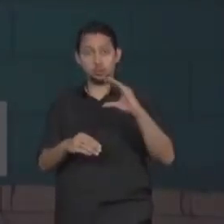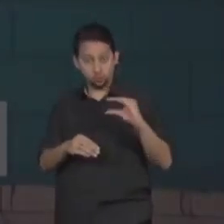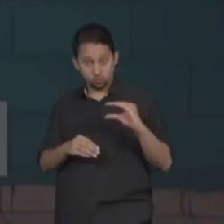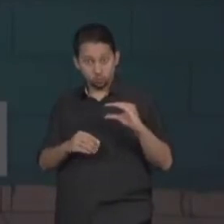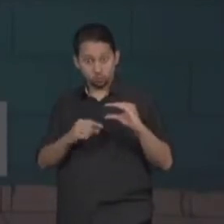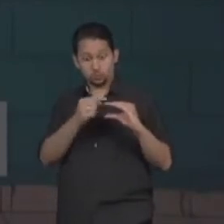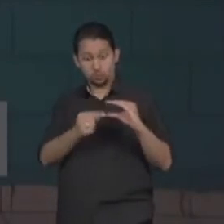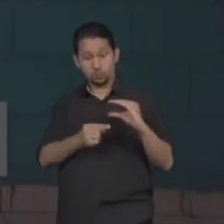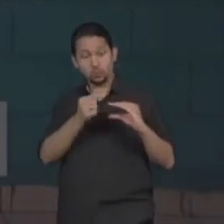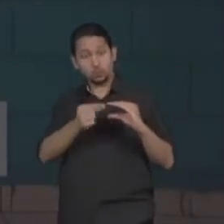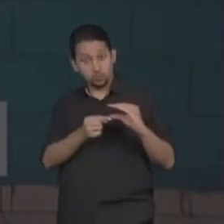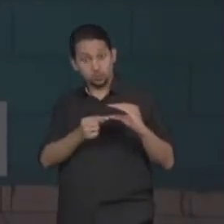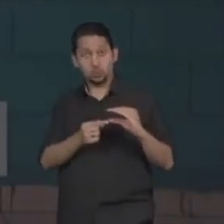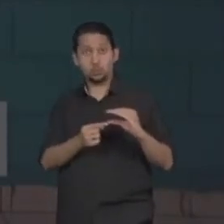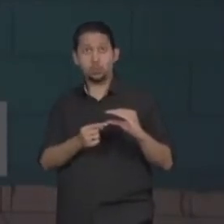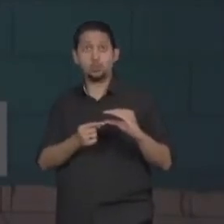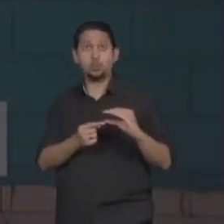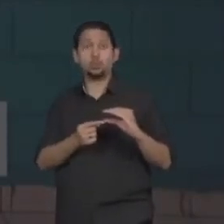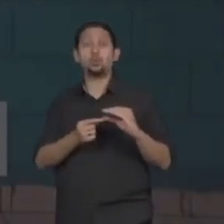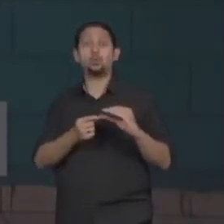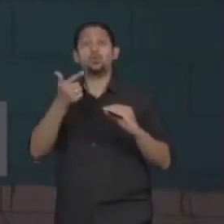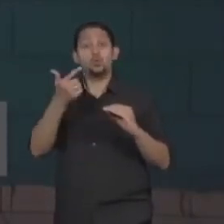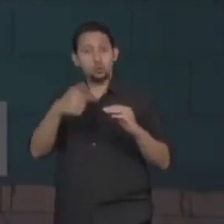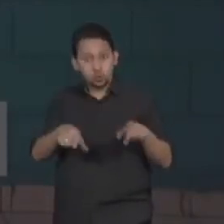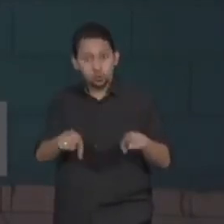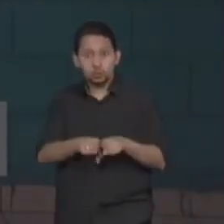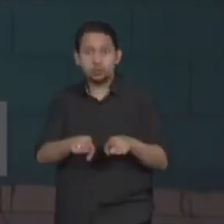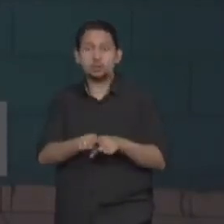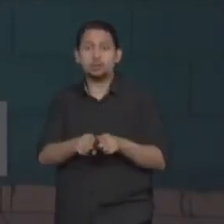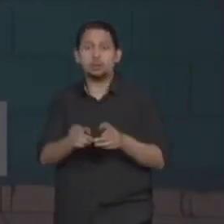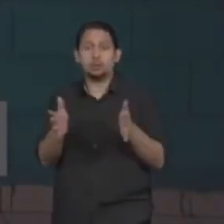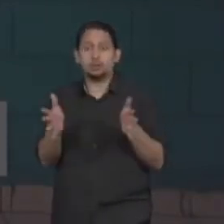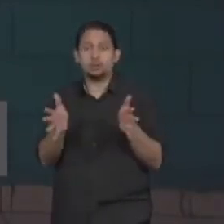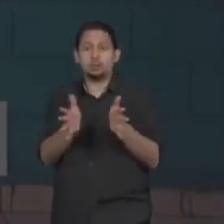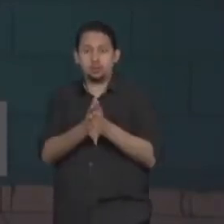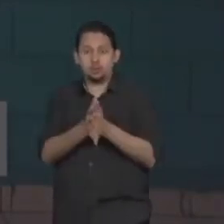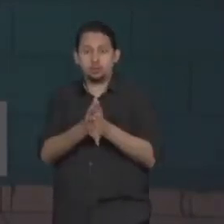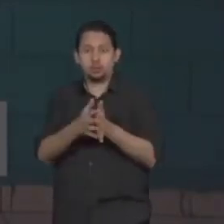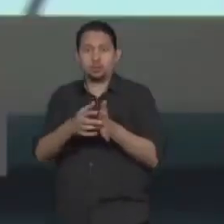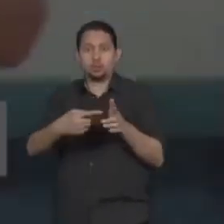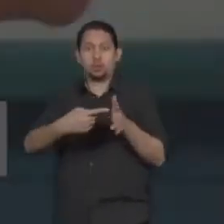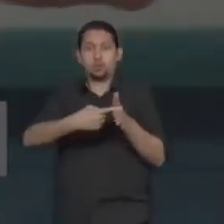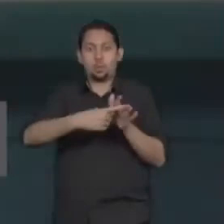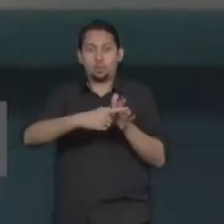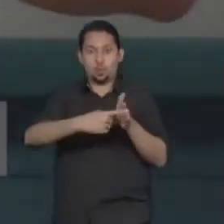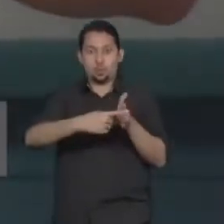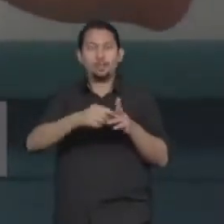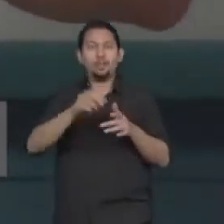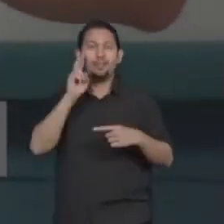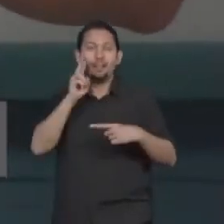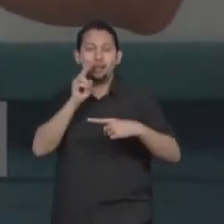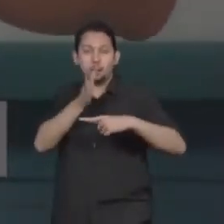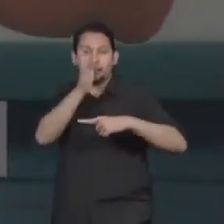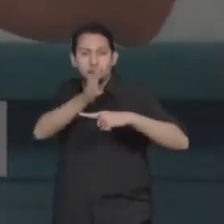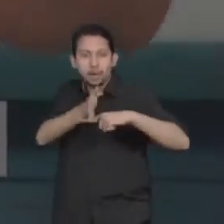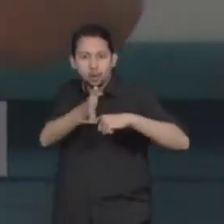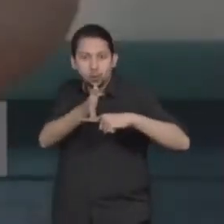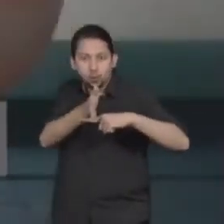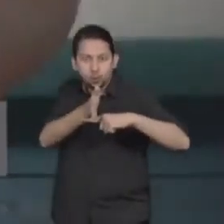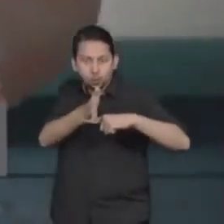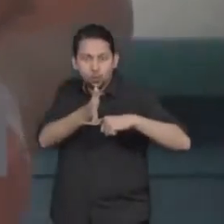centímetro eu vou colocar nos 2 lados nas marcações que foram feitas. Coloco uma desse lado.